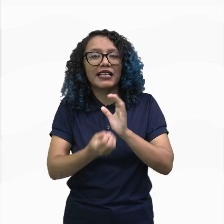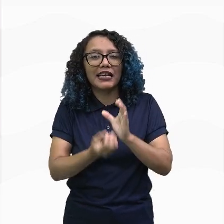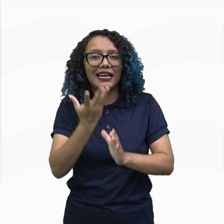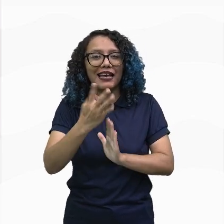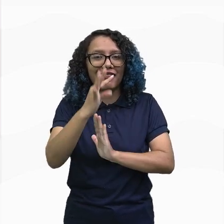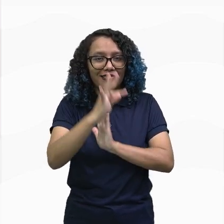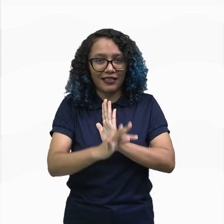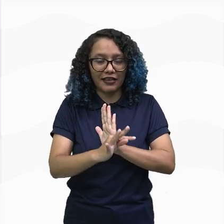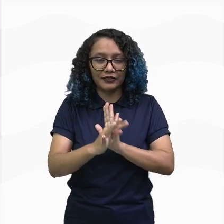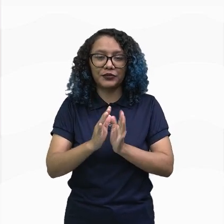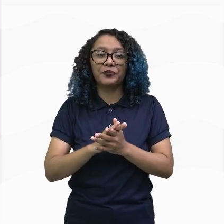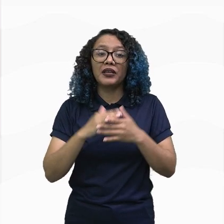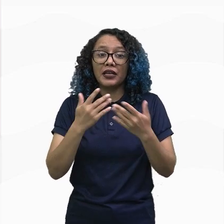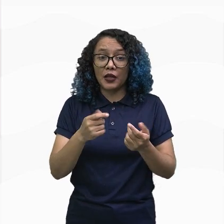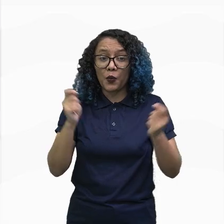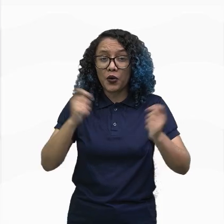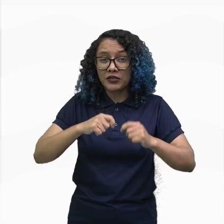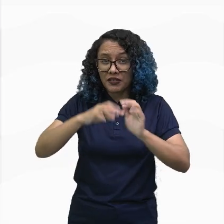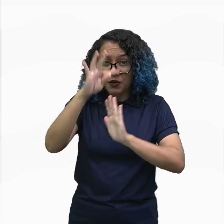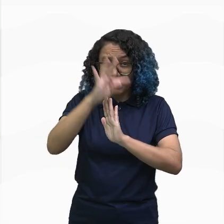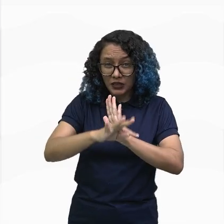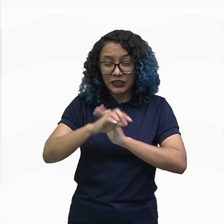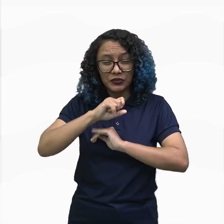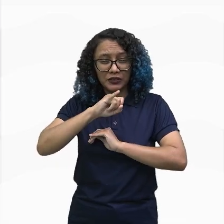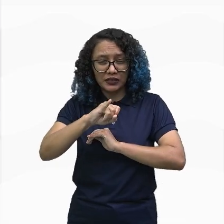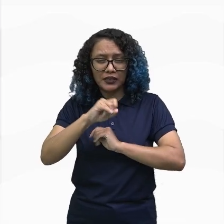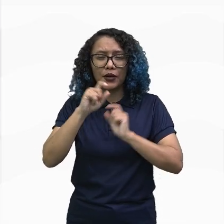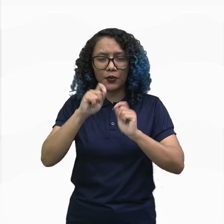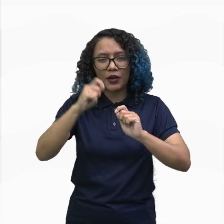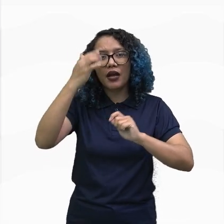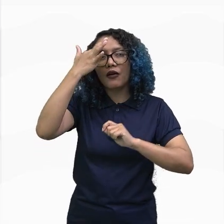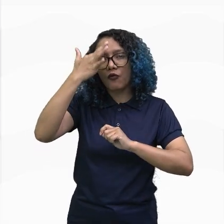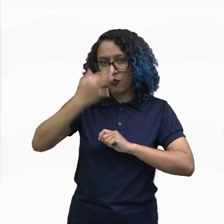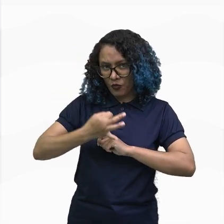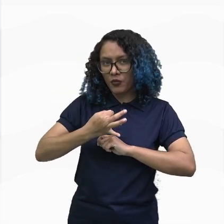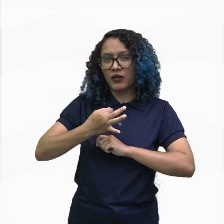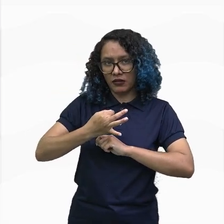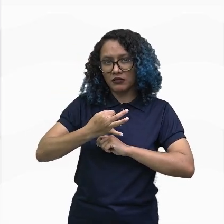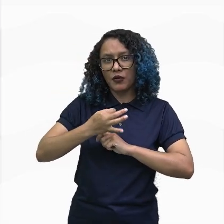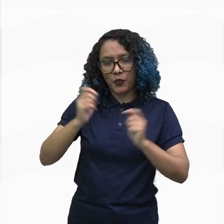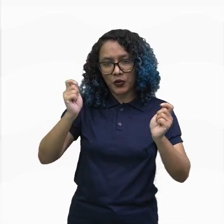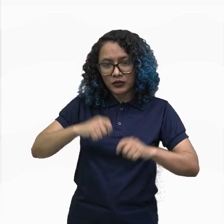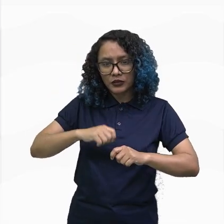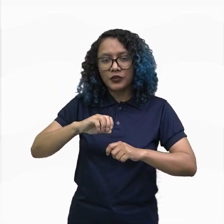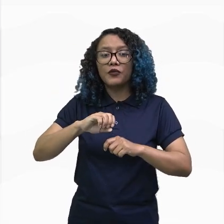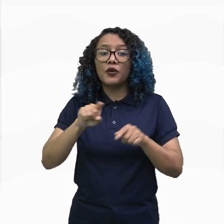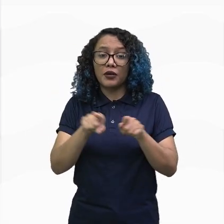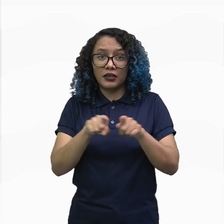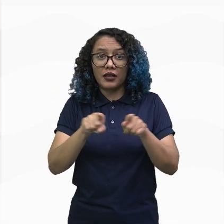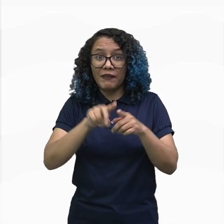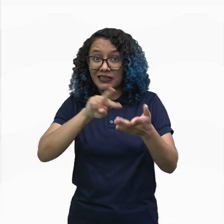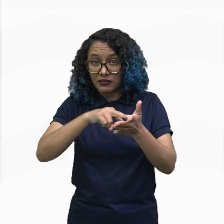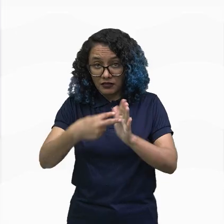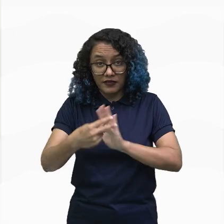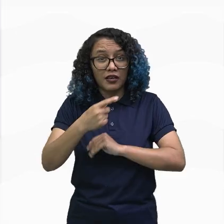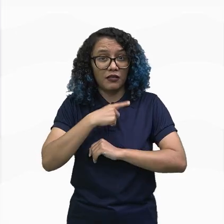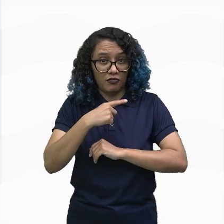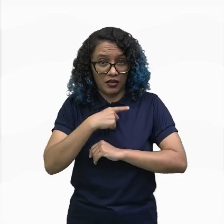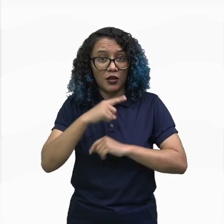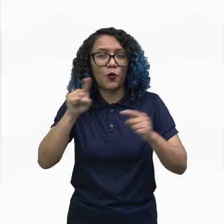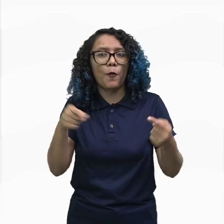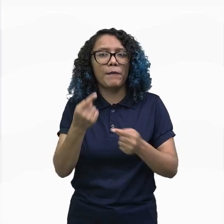ser considerado texto aquilo que é passível de compreensão e de atribuição de sentidos.